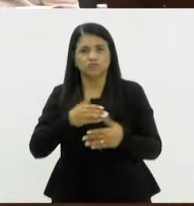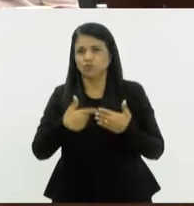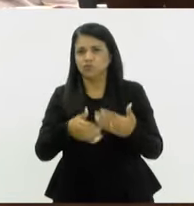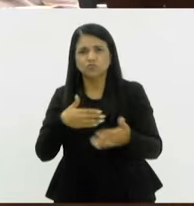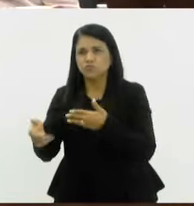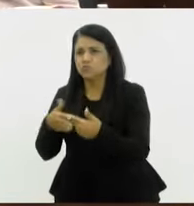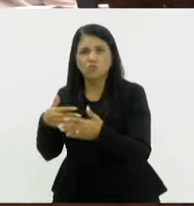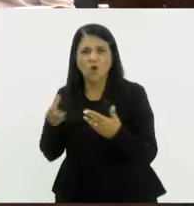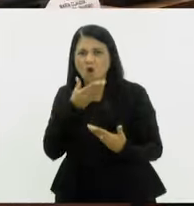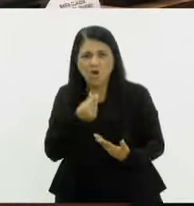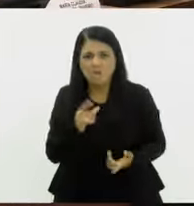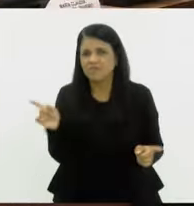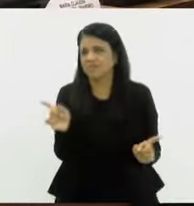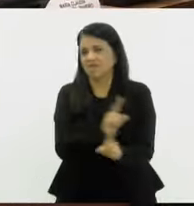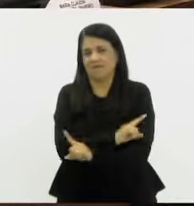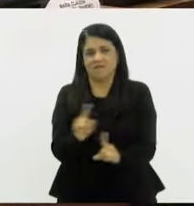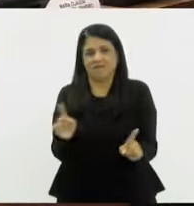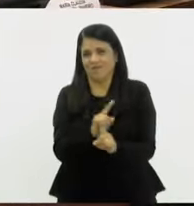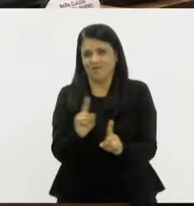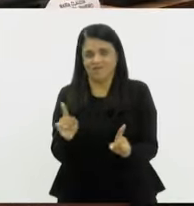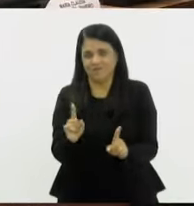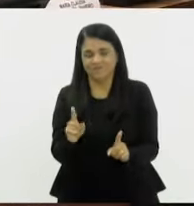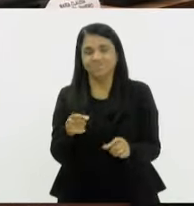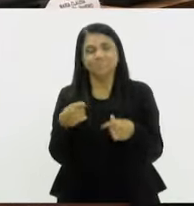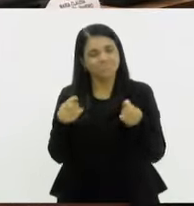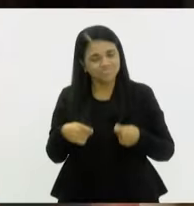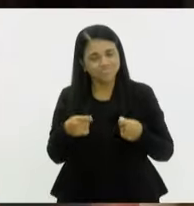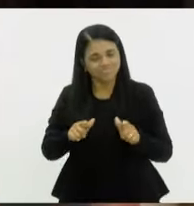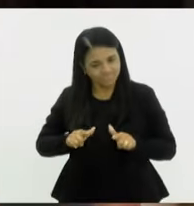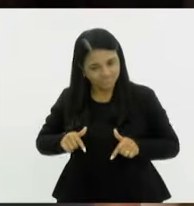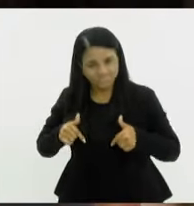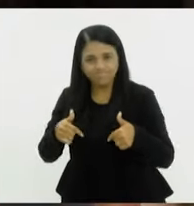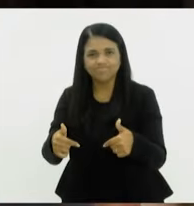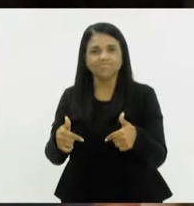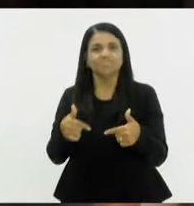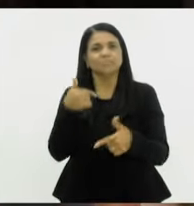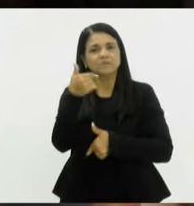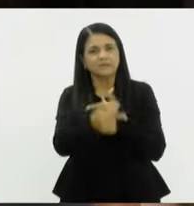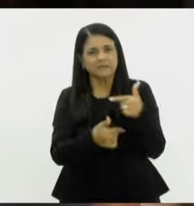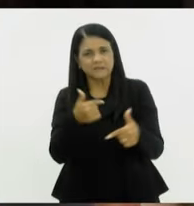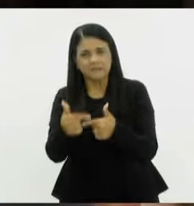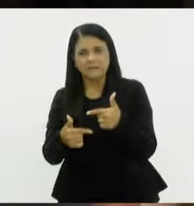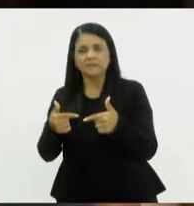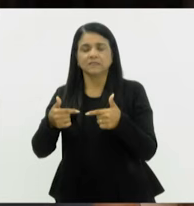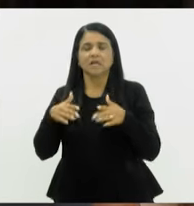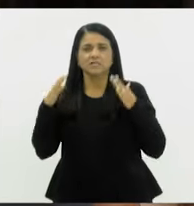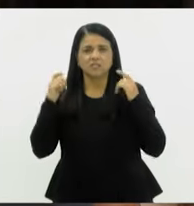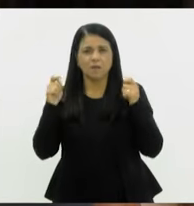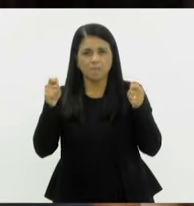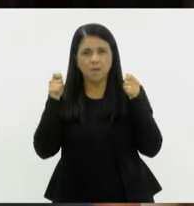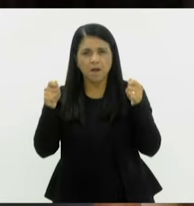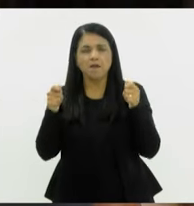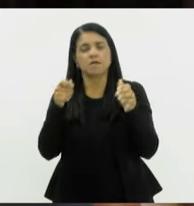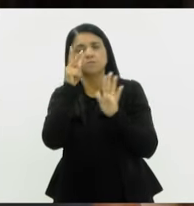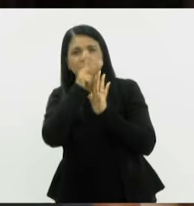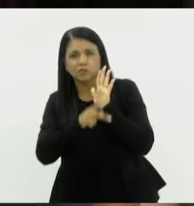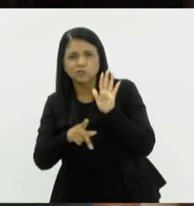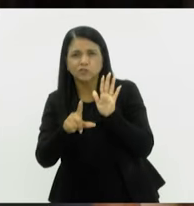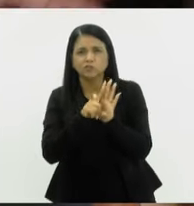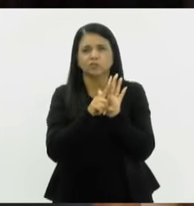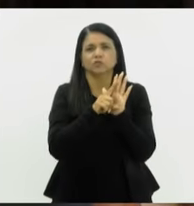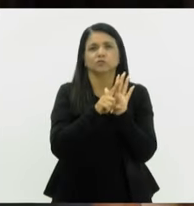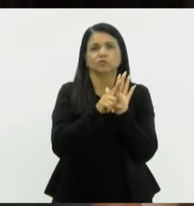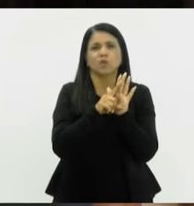básica e é dessa forma que a gente precisa conduzir o nosso trabalho as campanhas os projetos